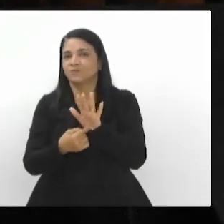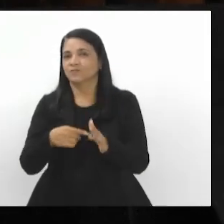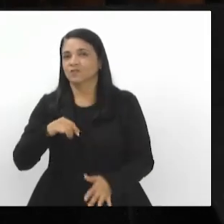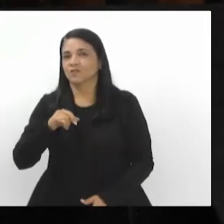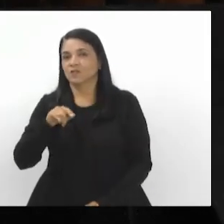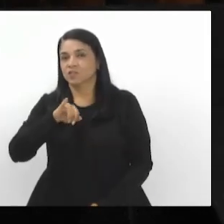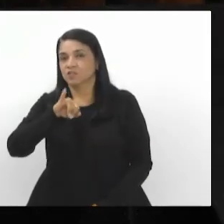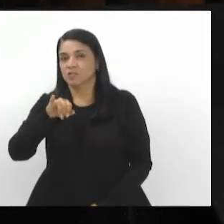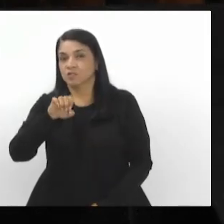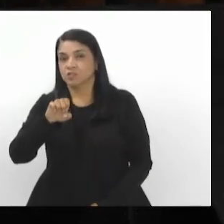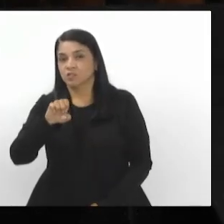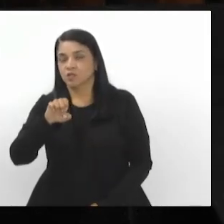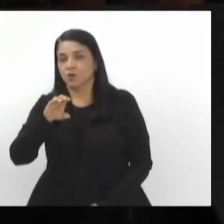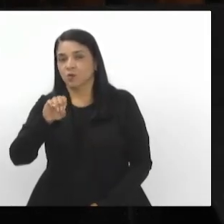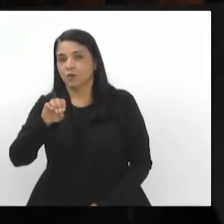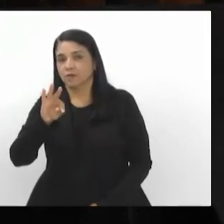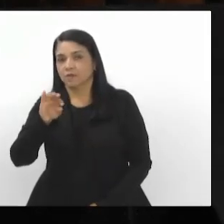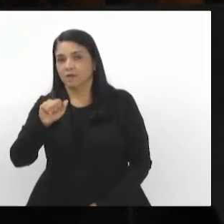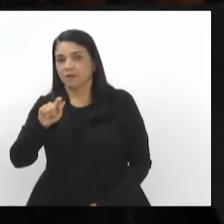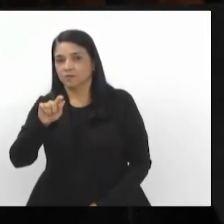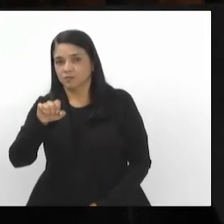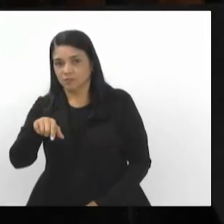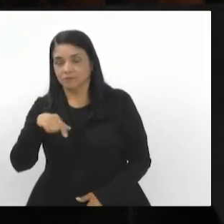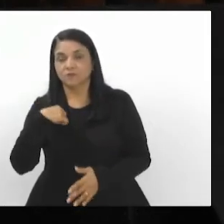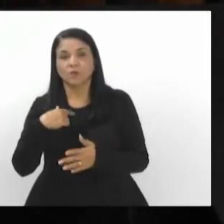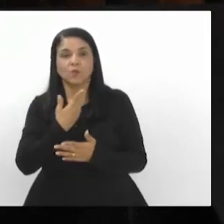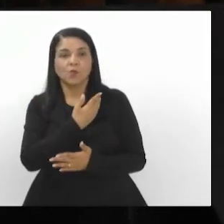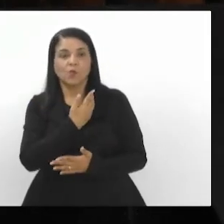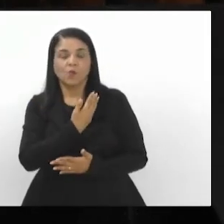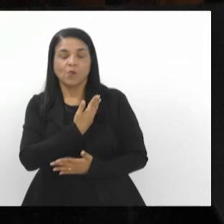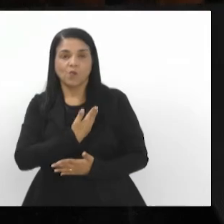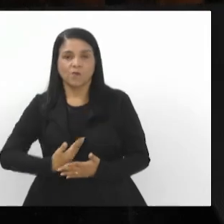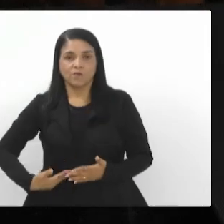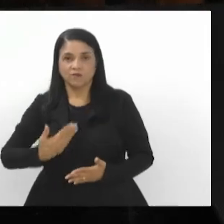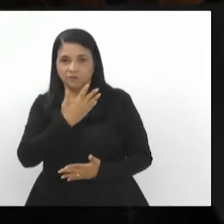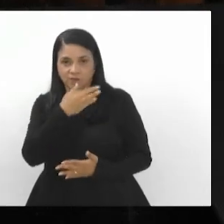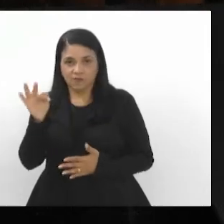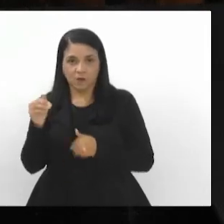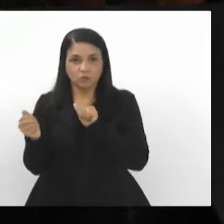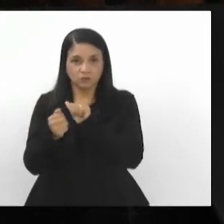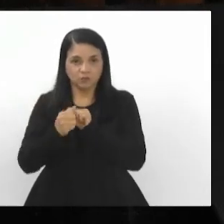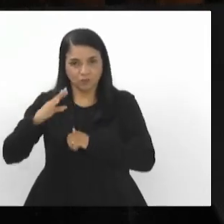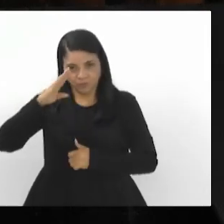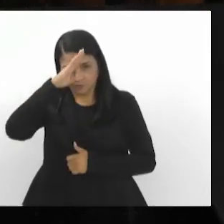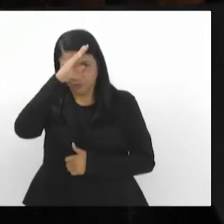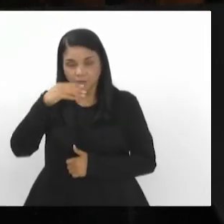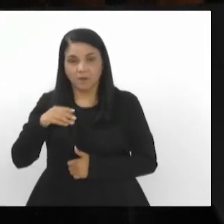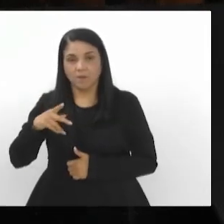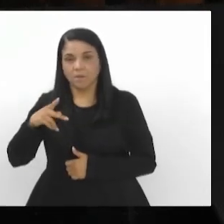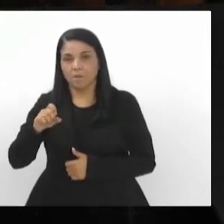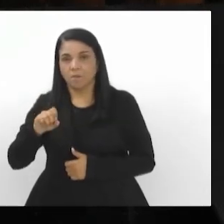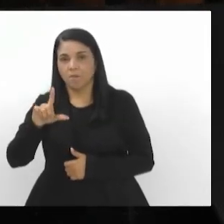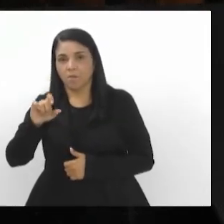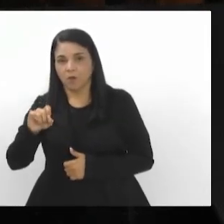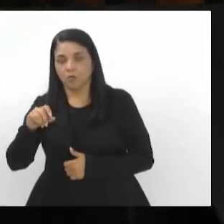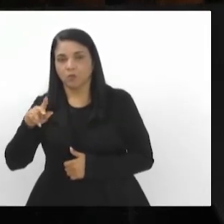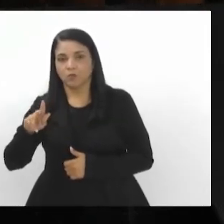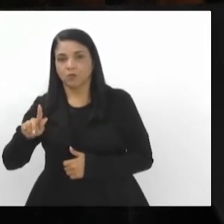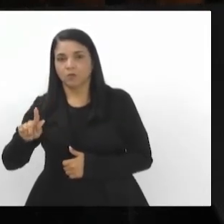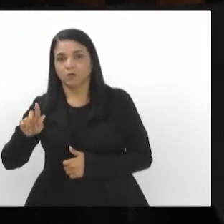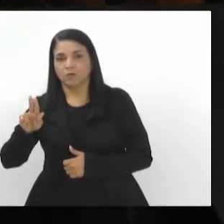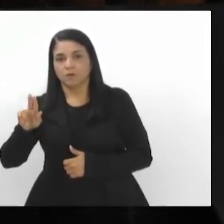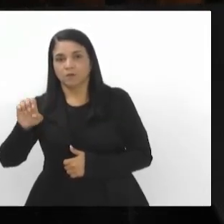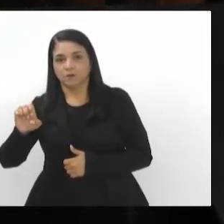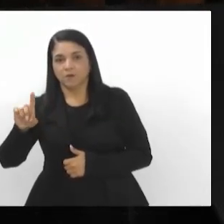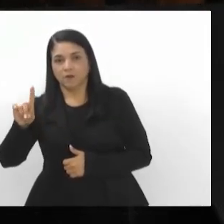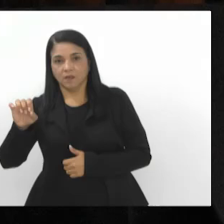que o governo federal, praticado lá naquela época pelo Bolsonaro e o Paulo Guedes, já colocaria o Estado do Rio de Janeiro na